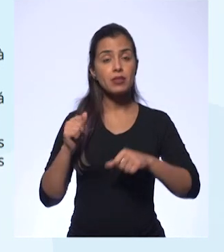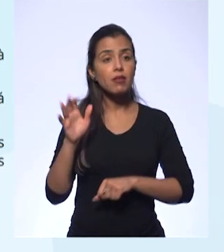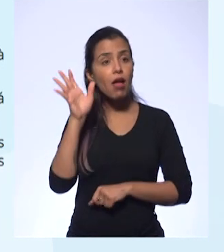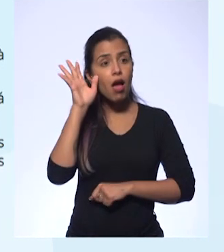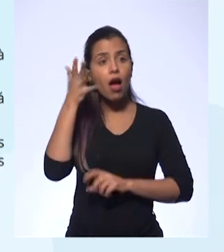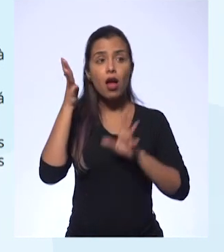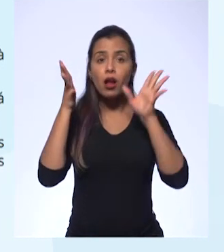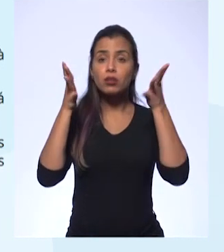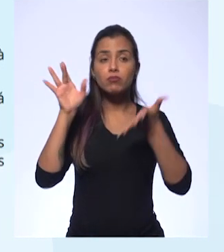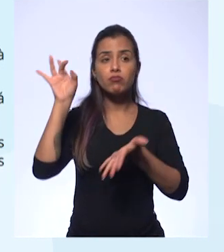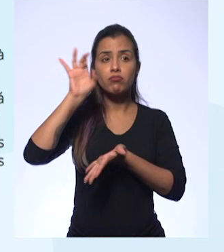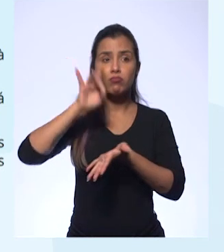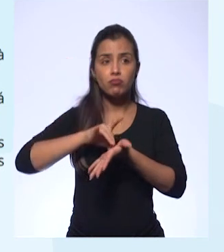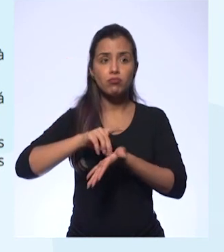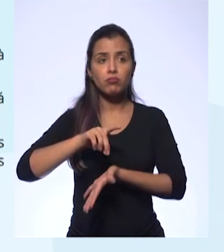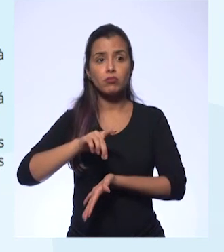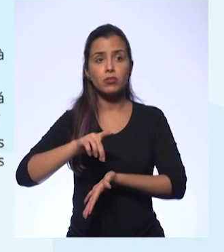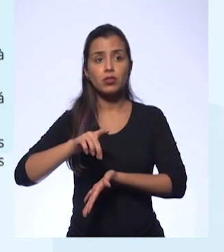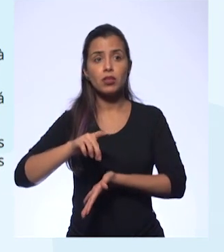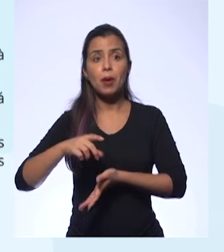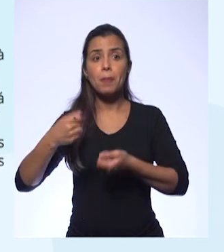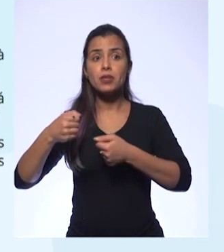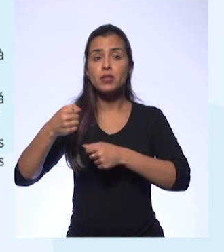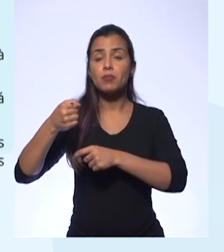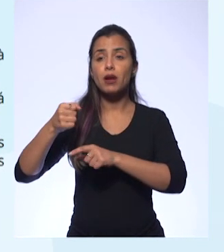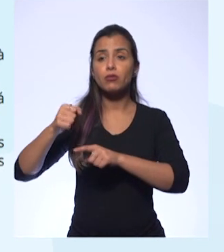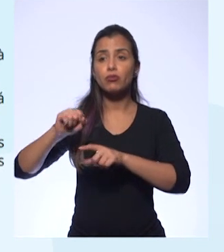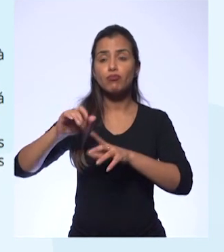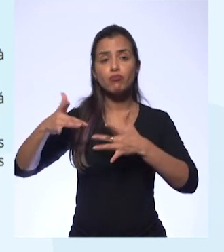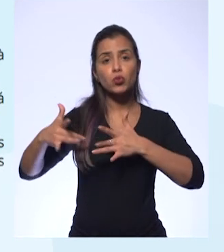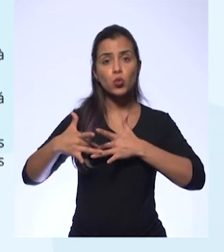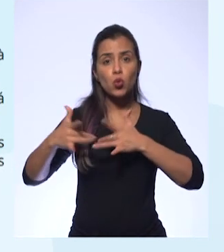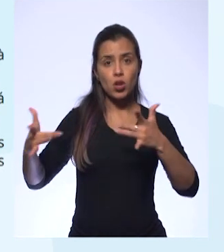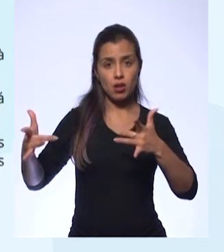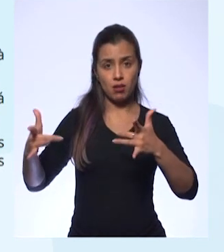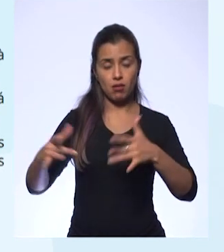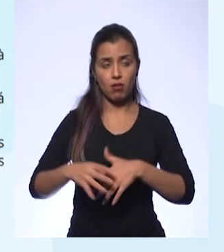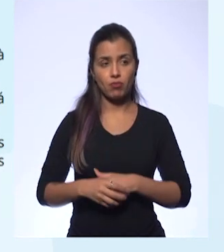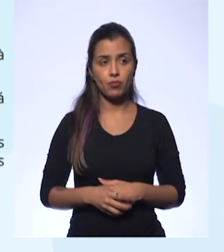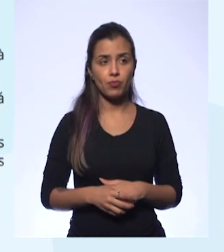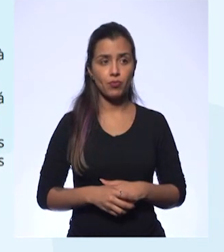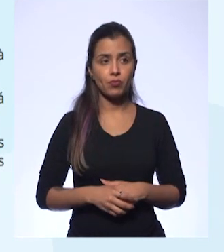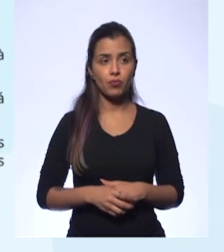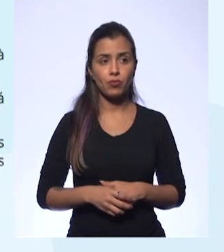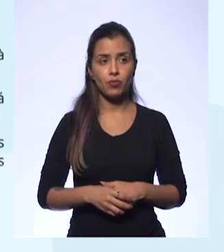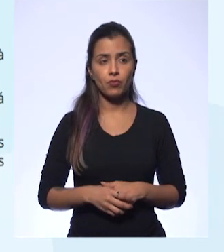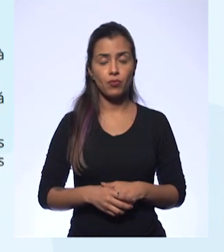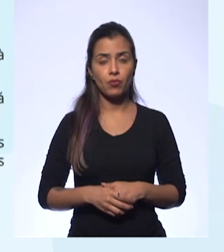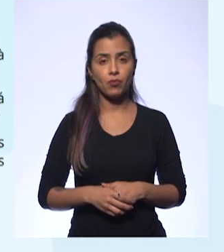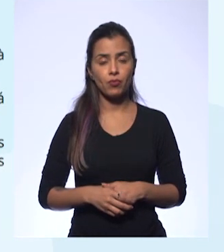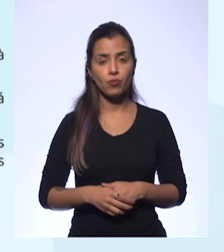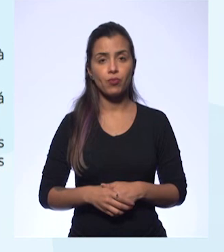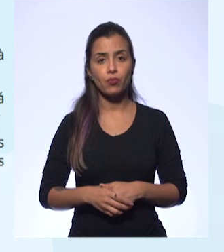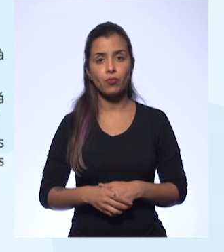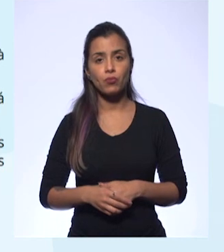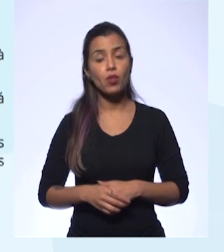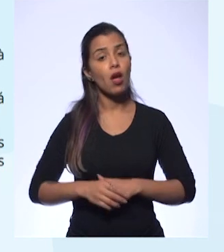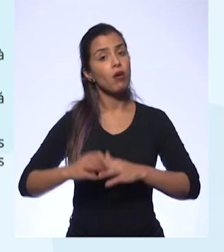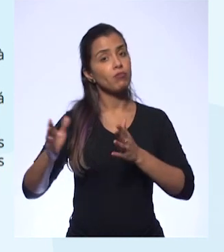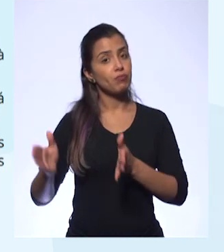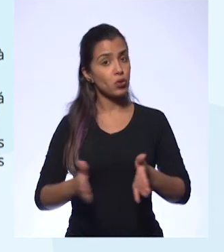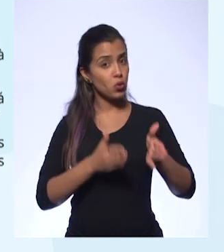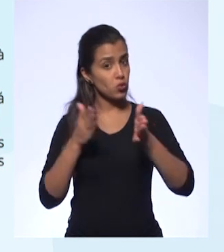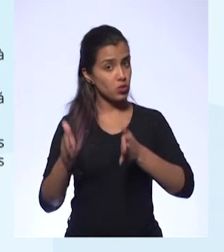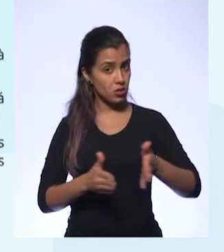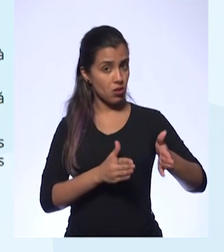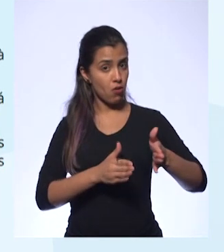concretas que criarão, antes de mais, uma solidariedade de fato. A colocação em comum da produção de carvão e